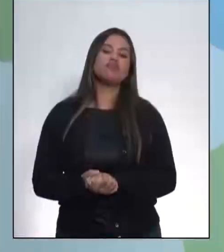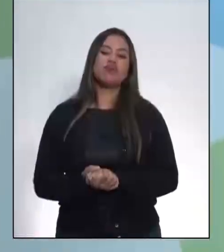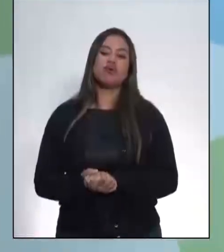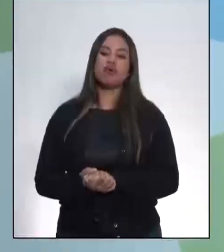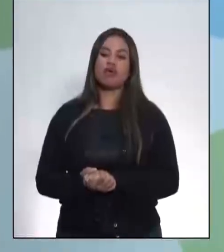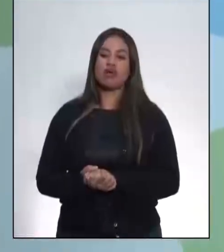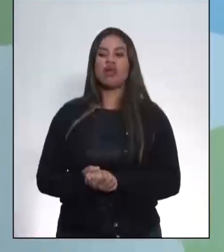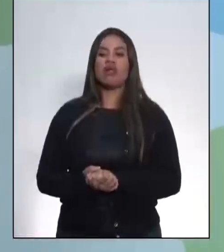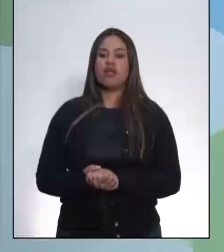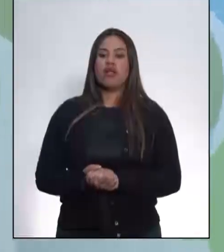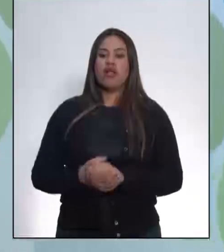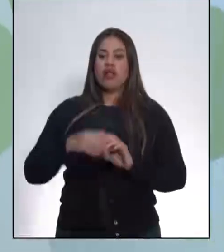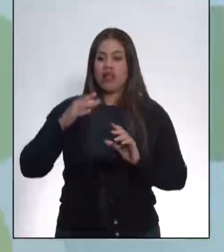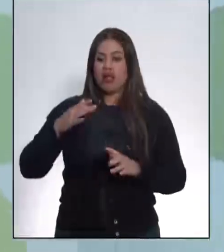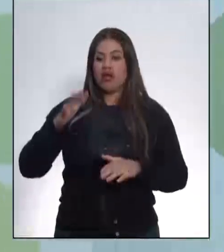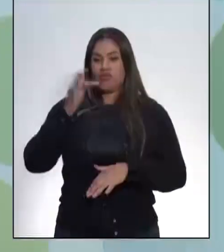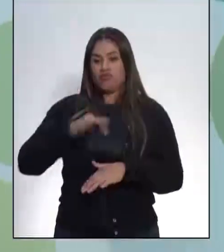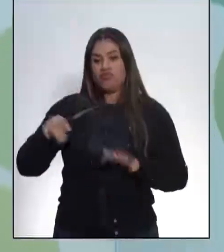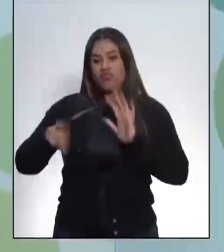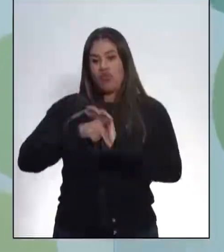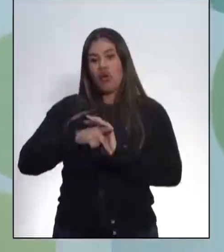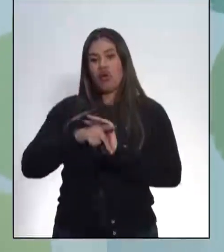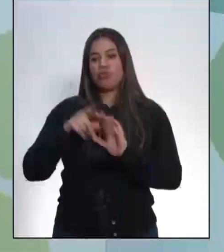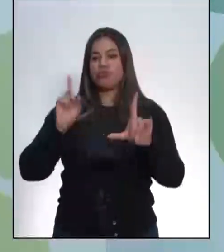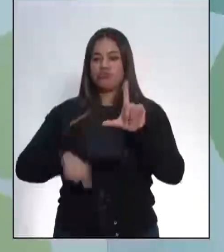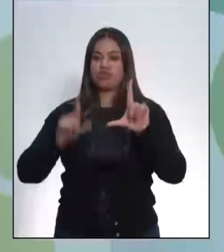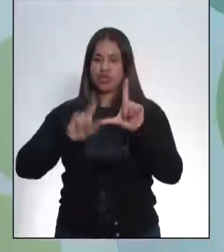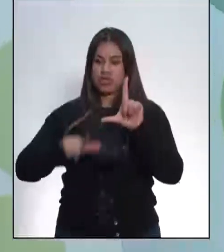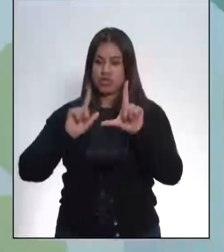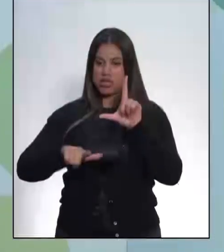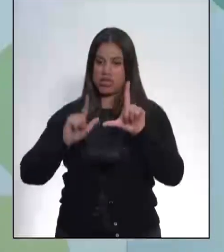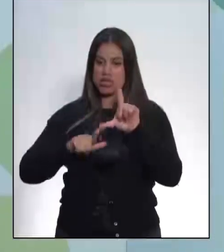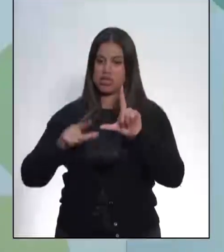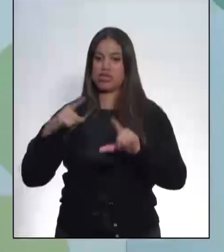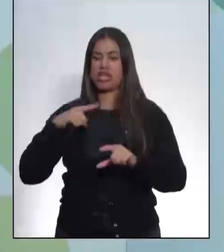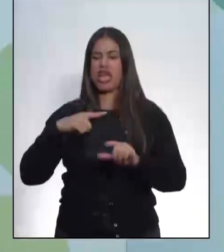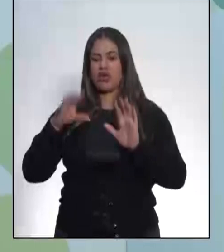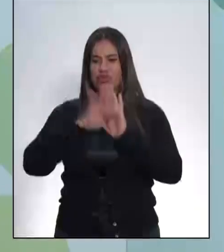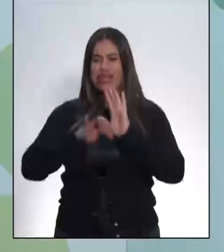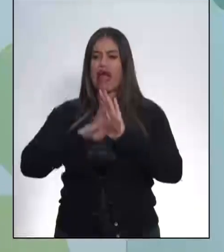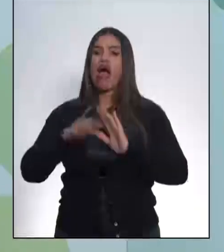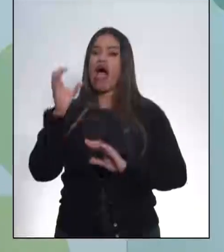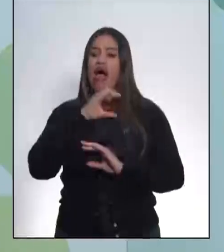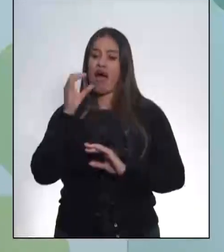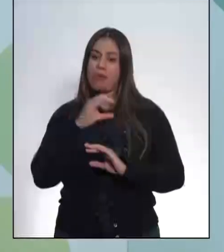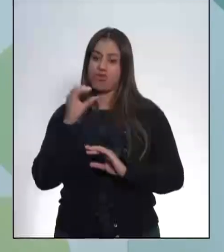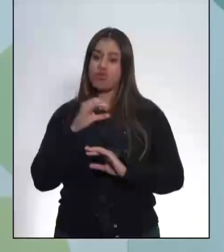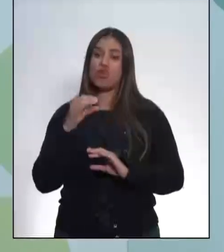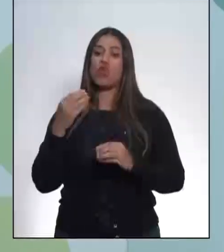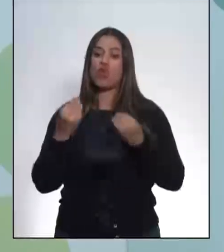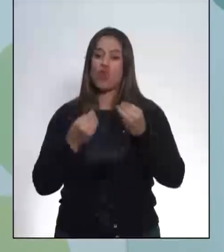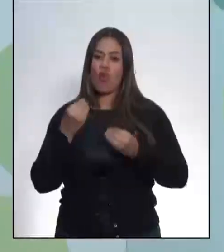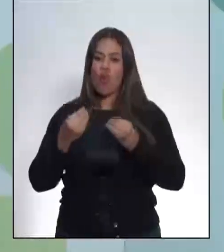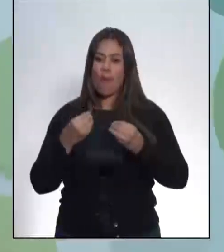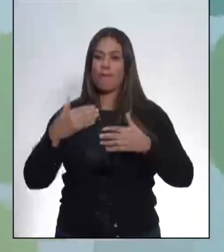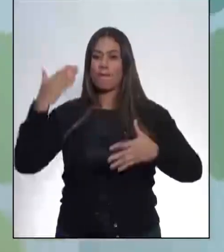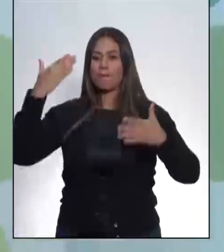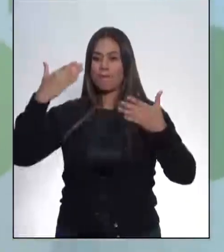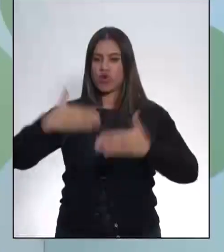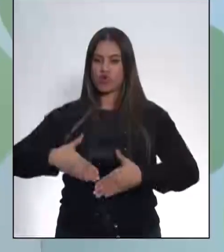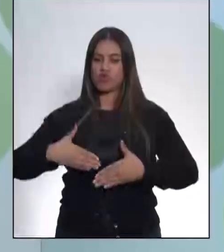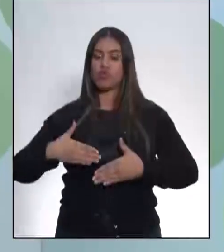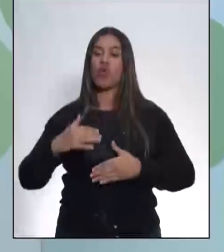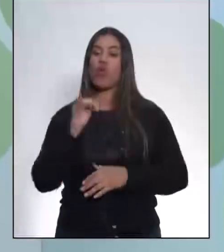Na Academia Brasileira de Letras, o que ela fez? Sabendo, né, que hoje em dia as pessoas têm essa coisa do texto muito rápido, fez um concurso. Qual concurso? Para escrever